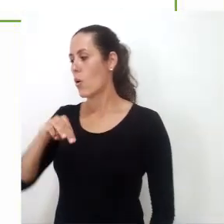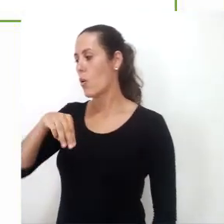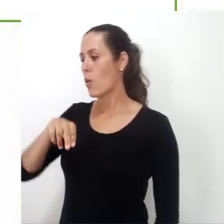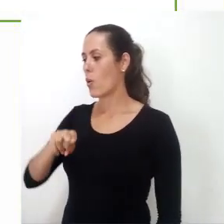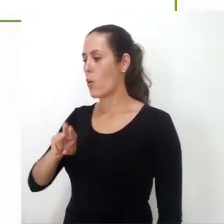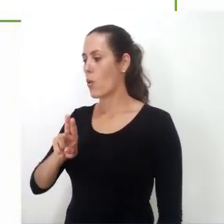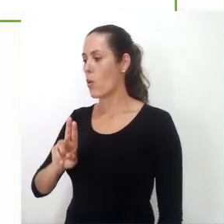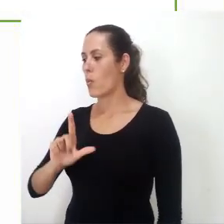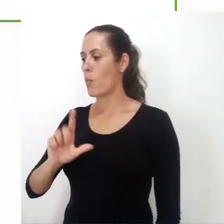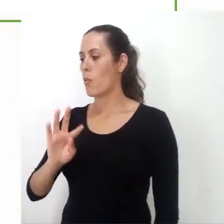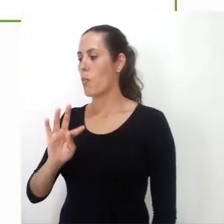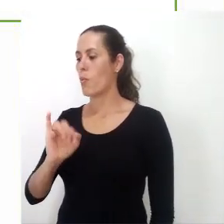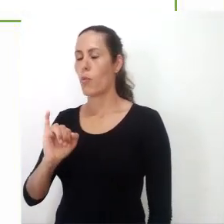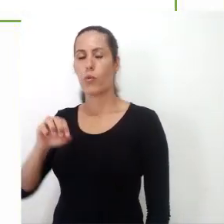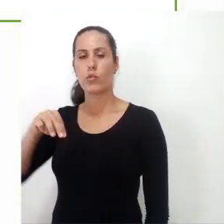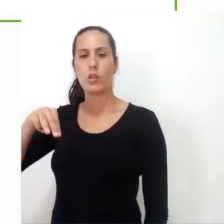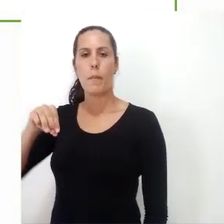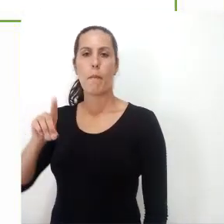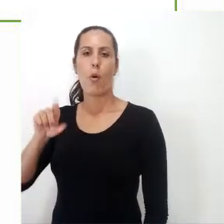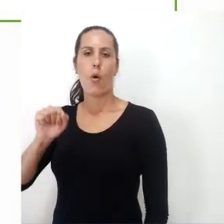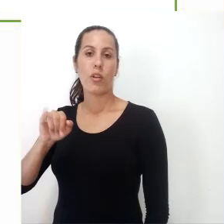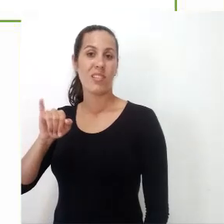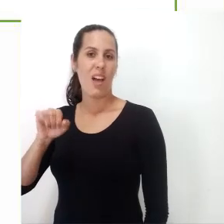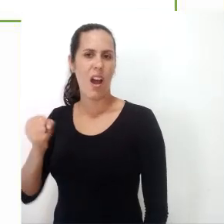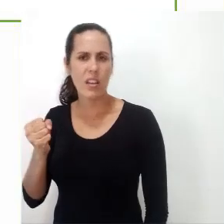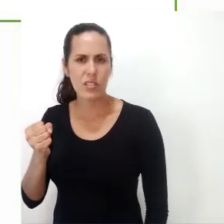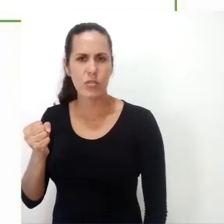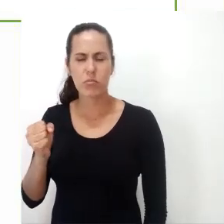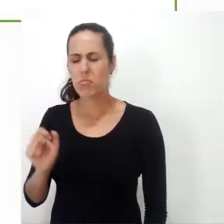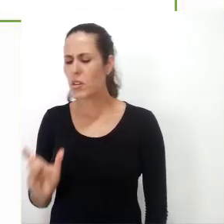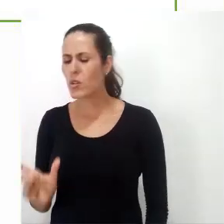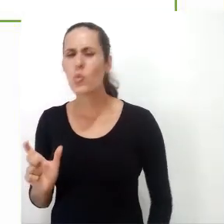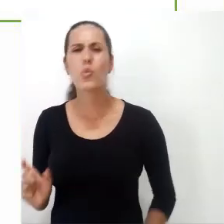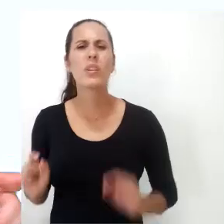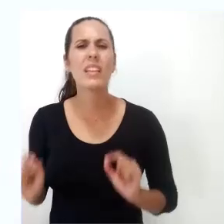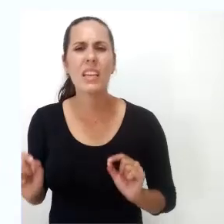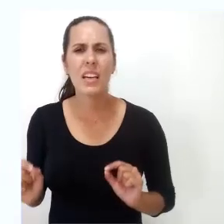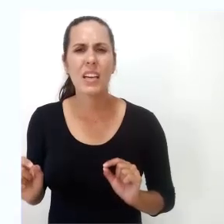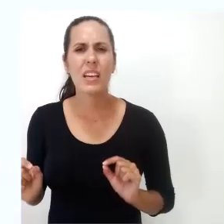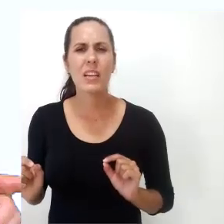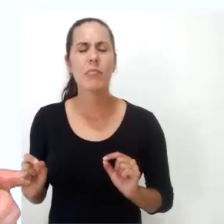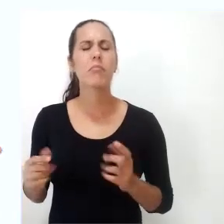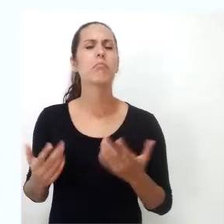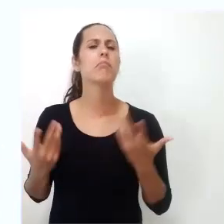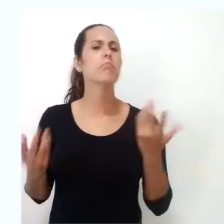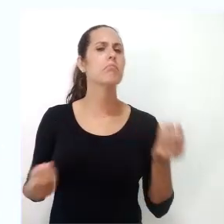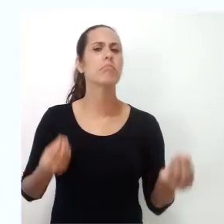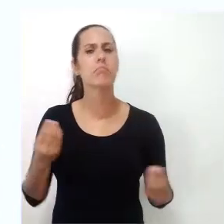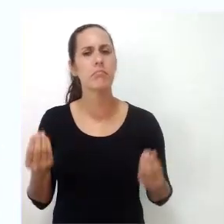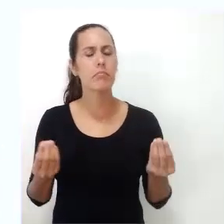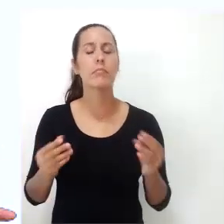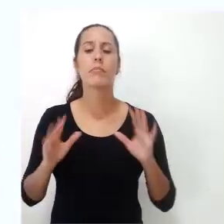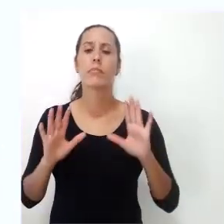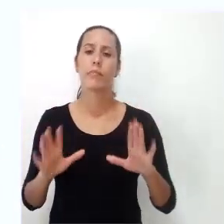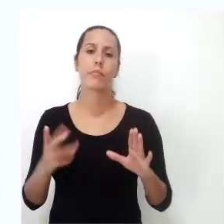e multimodais. Multimodais. Por quê? O que é